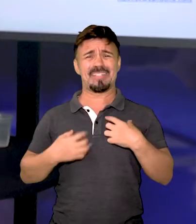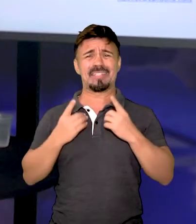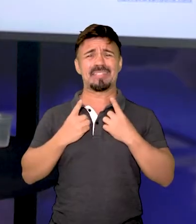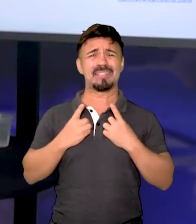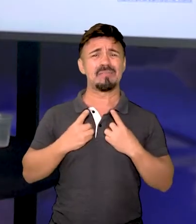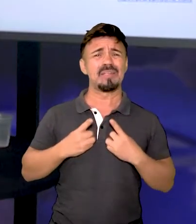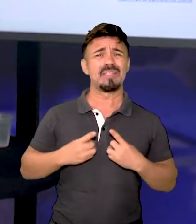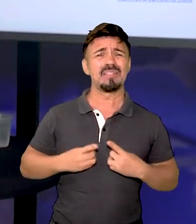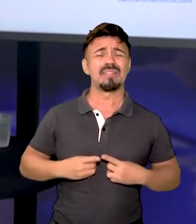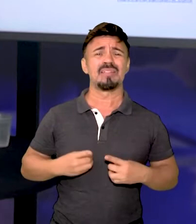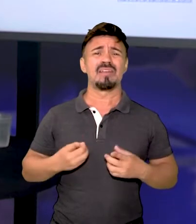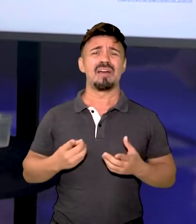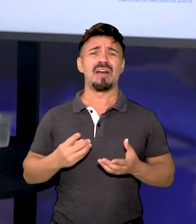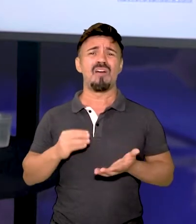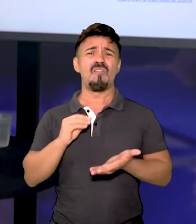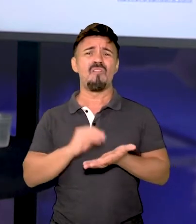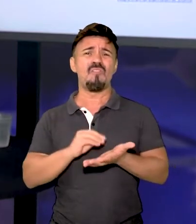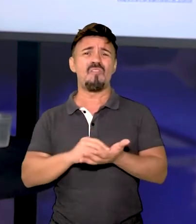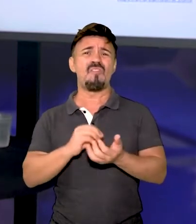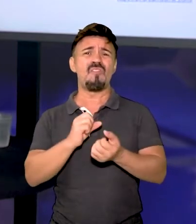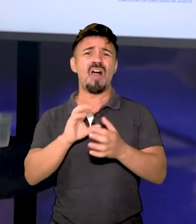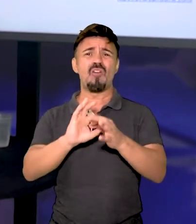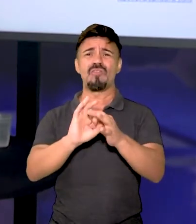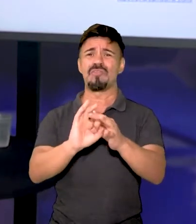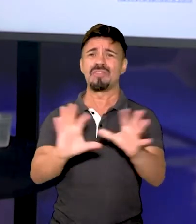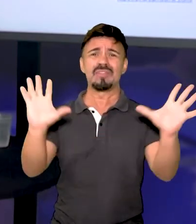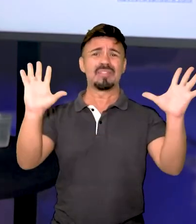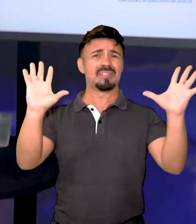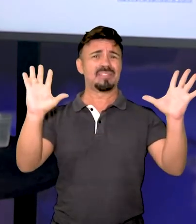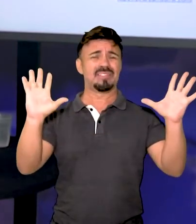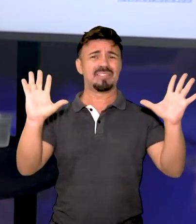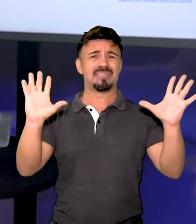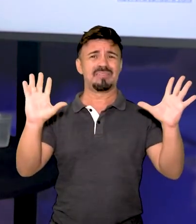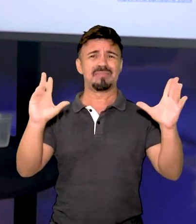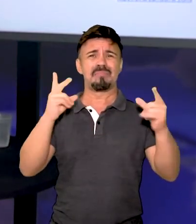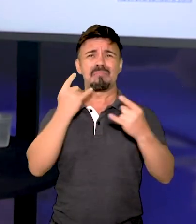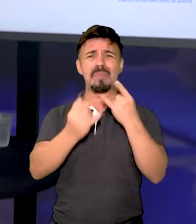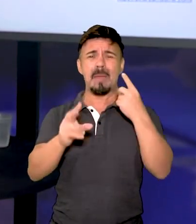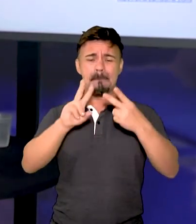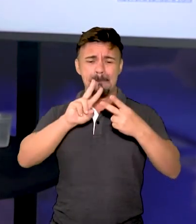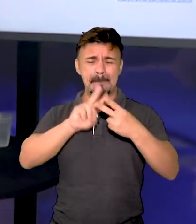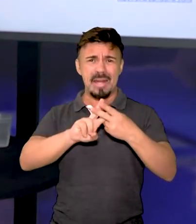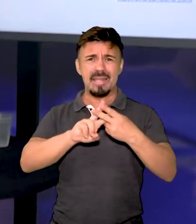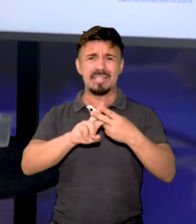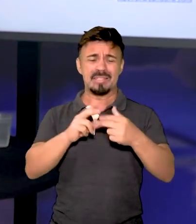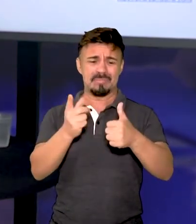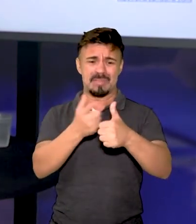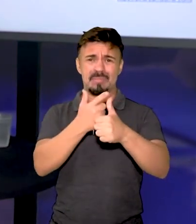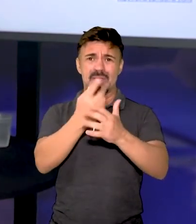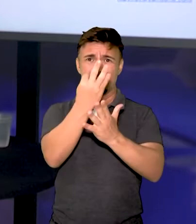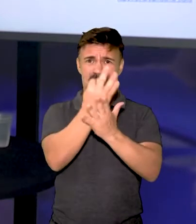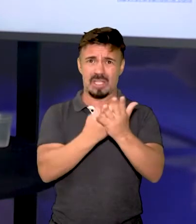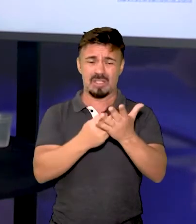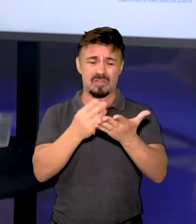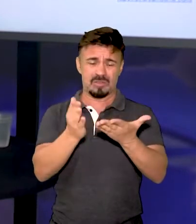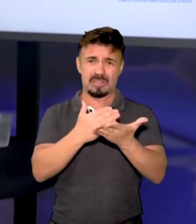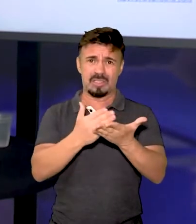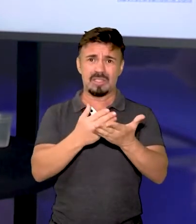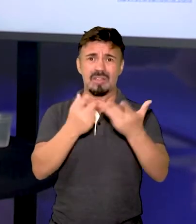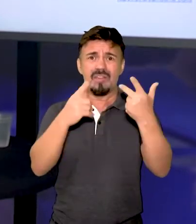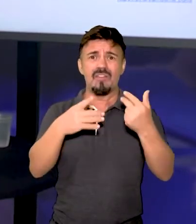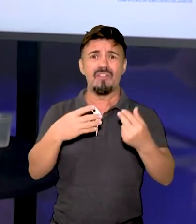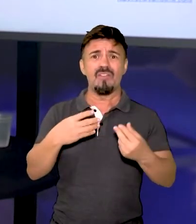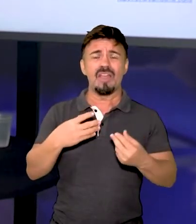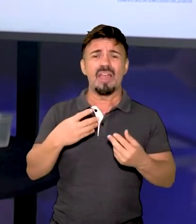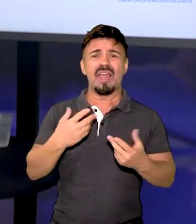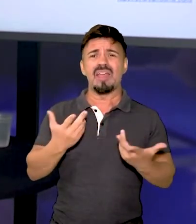depressão, falta de liberdade, pelo afastamento social, no caso, o primeiro texto, onde ela está vivendo